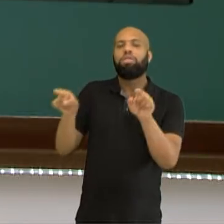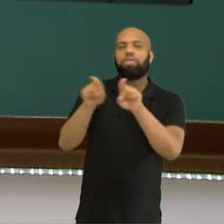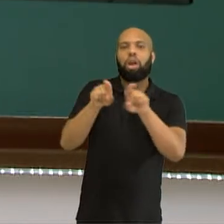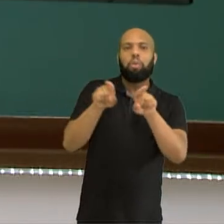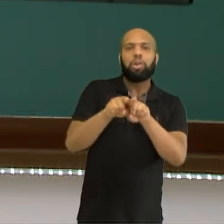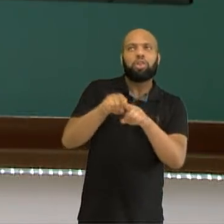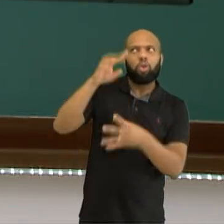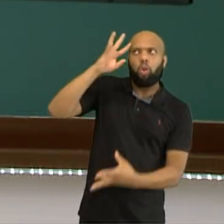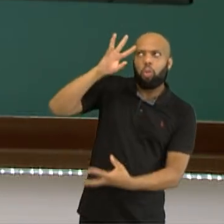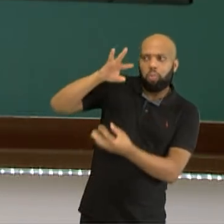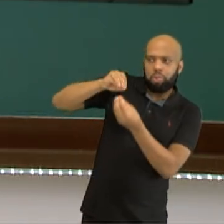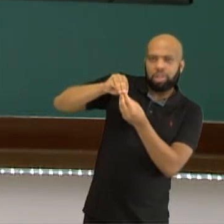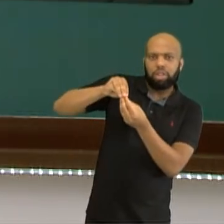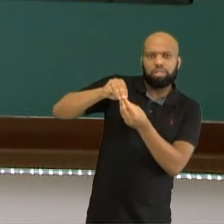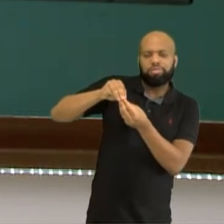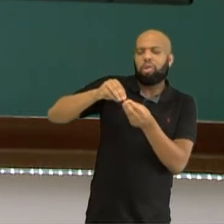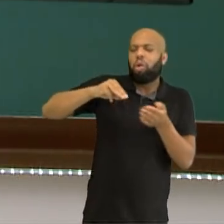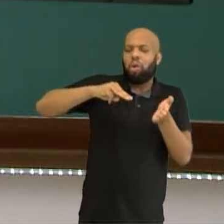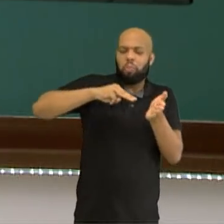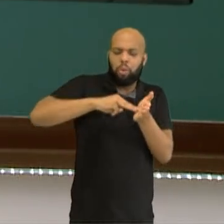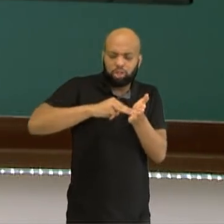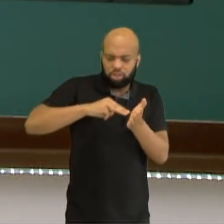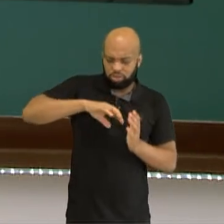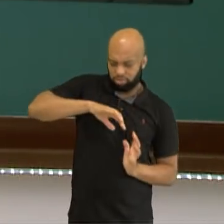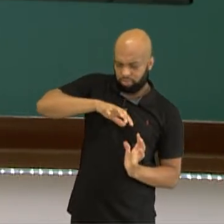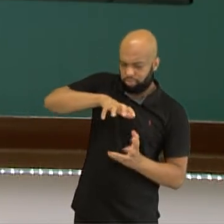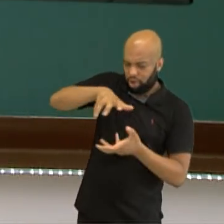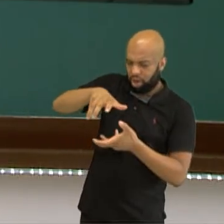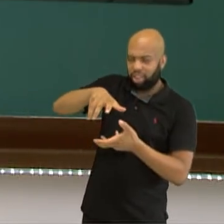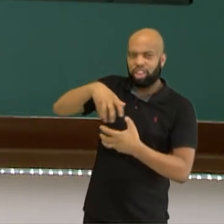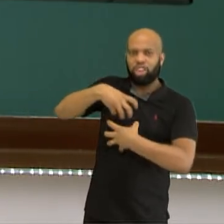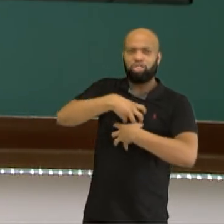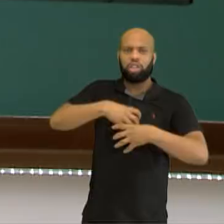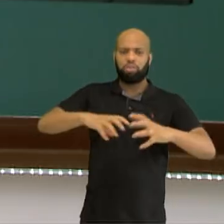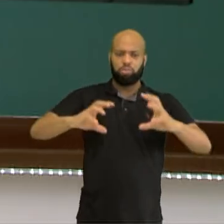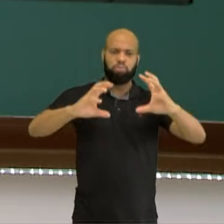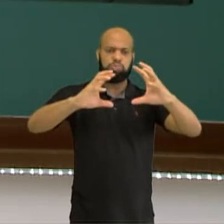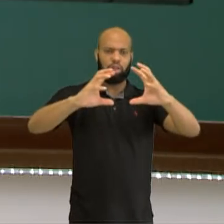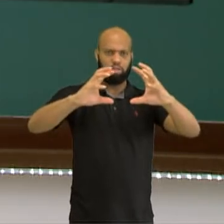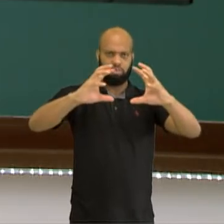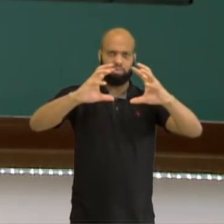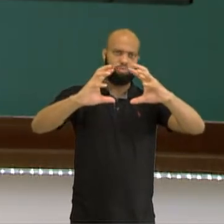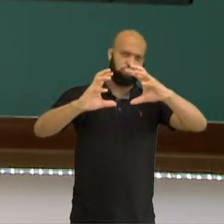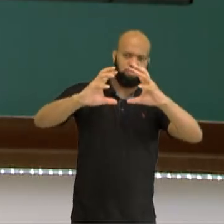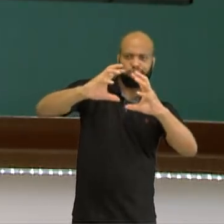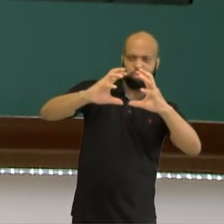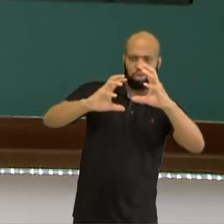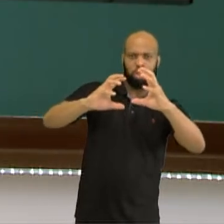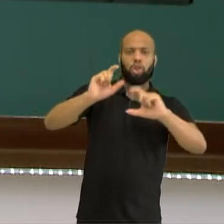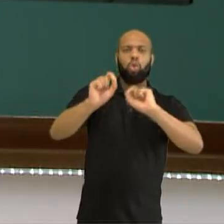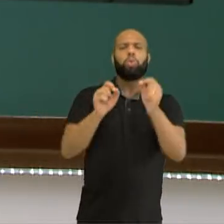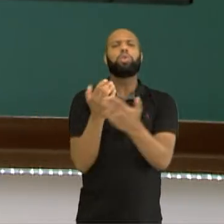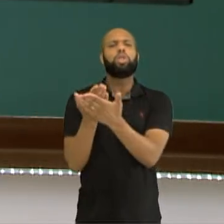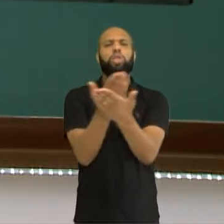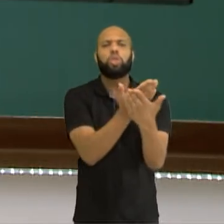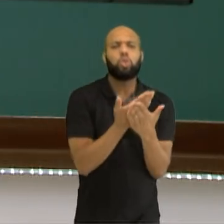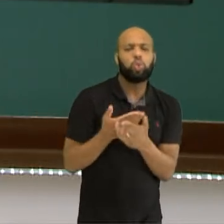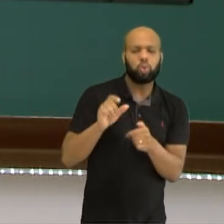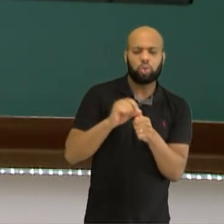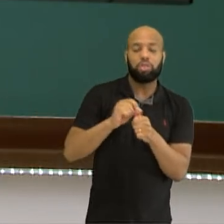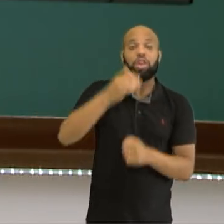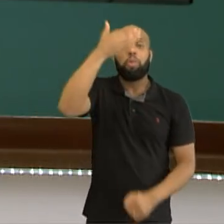entender por que o nosso planeta tem esse formato quase esférico. Quais foram os estudos, quais são